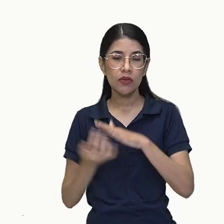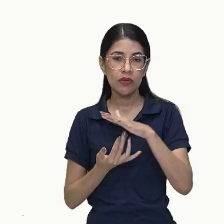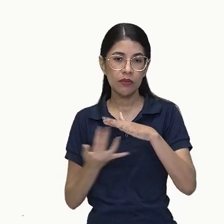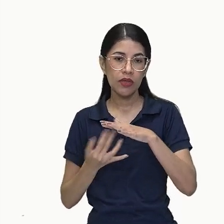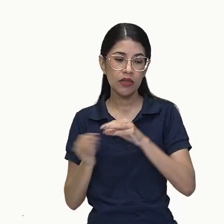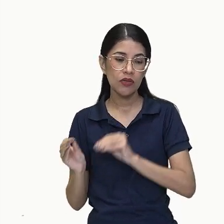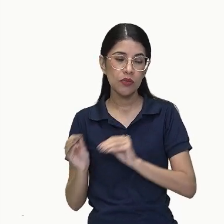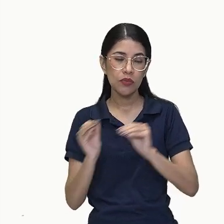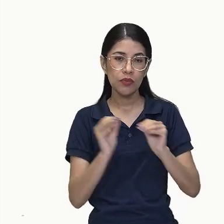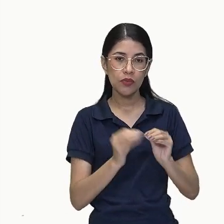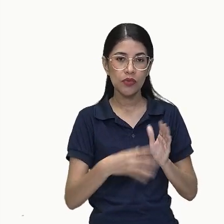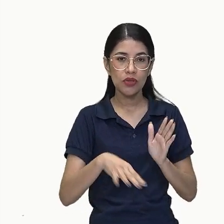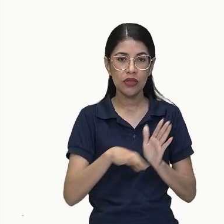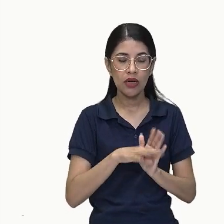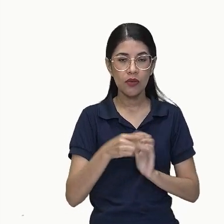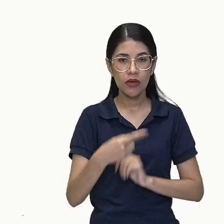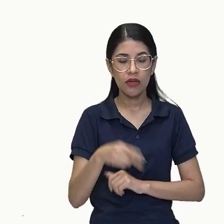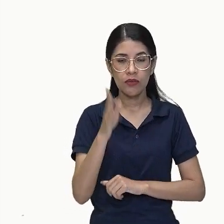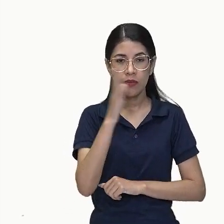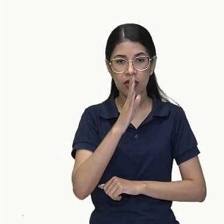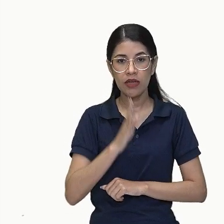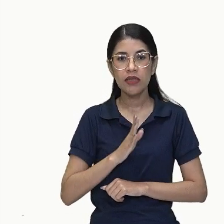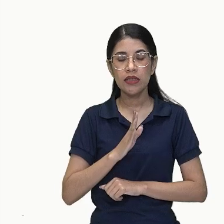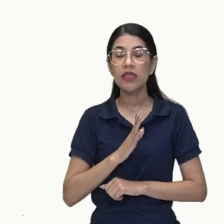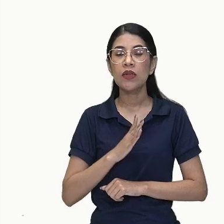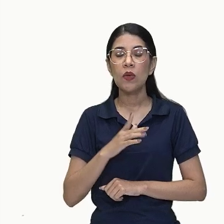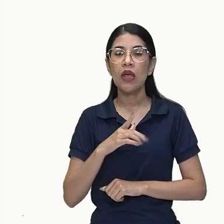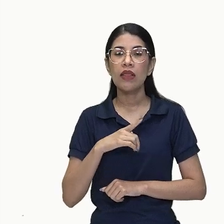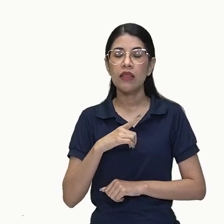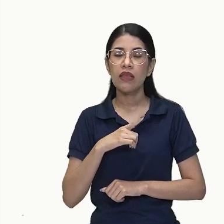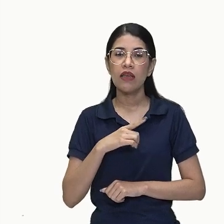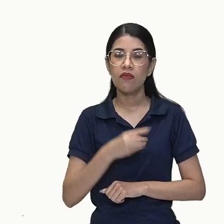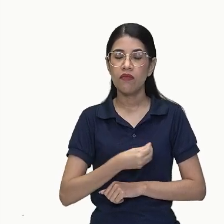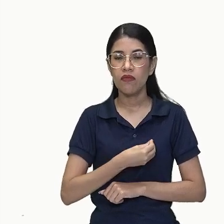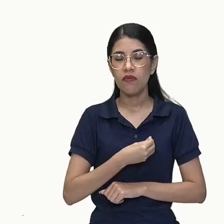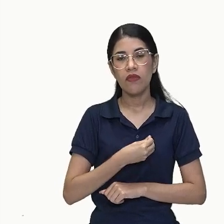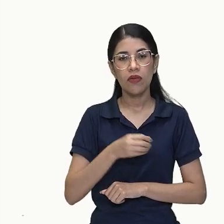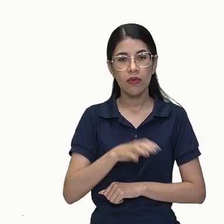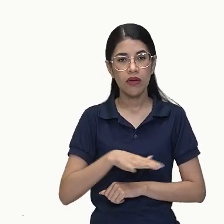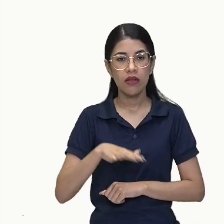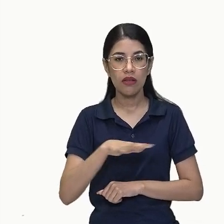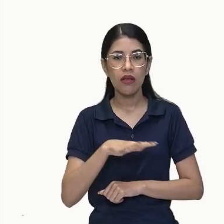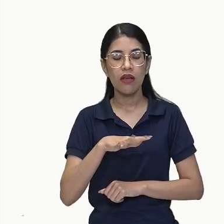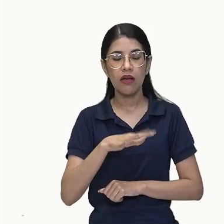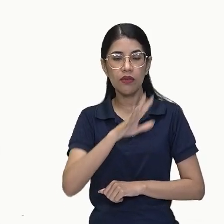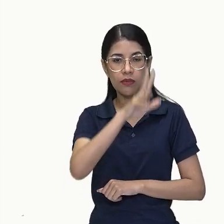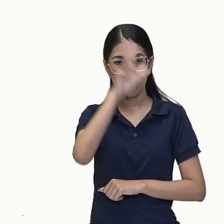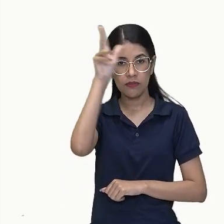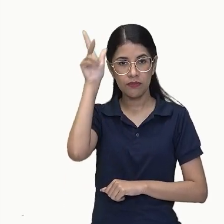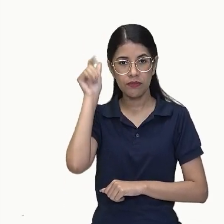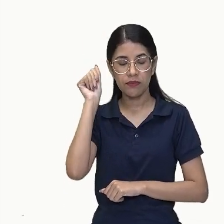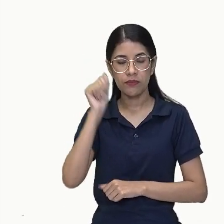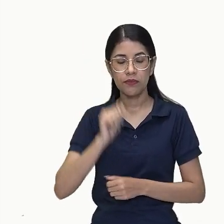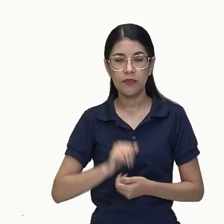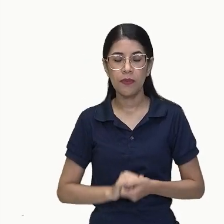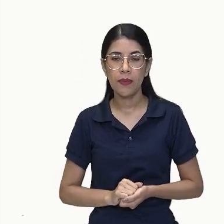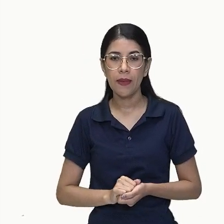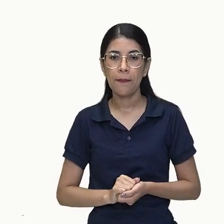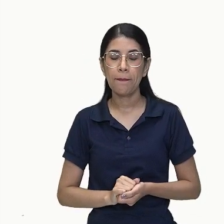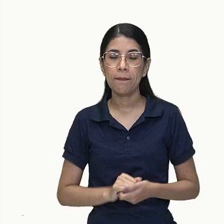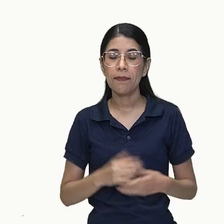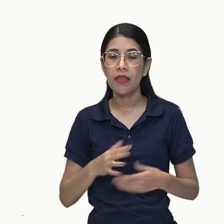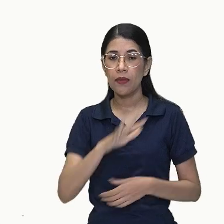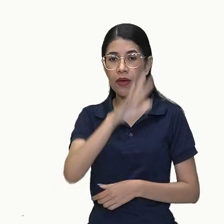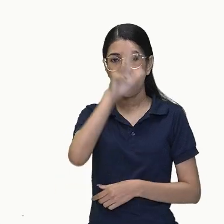que adentram o nosso país pelo norte do nosso continente, do nosso país, né? Então o Amazonas aí